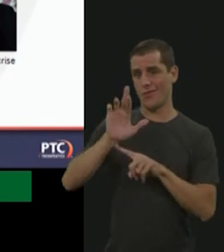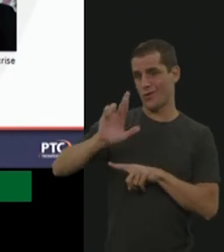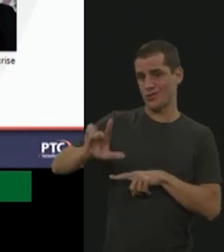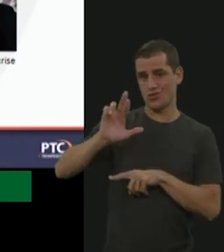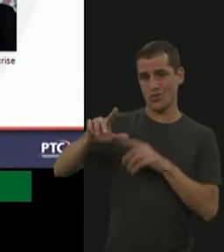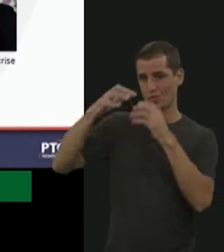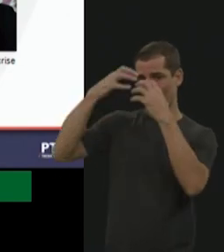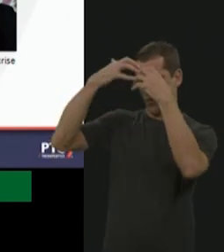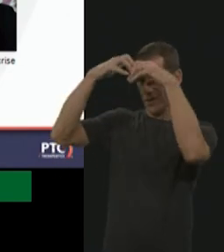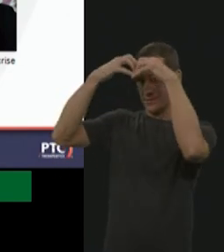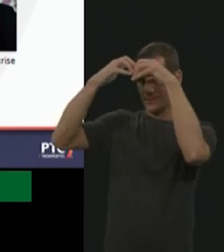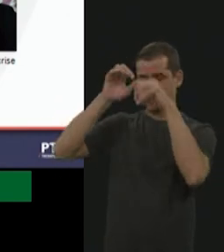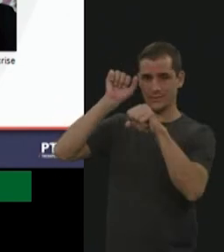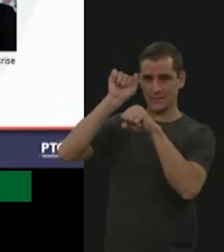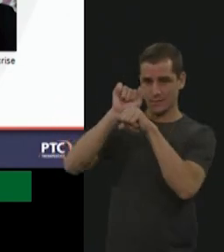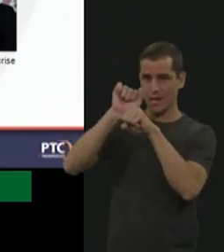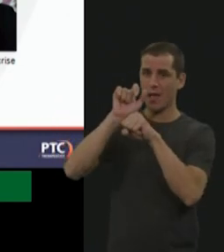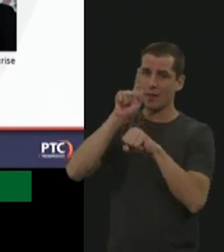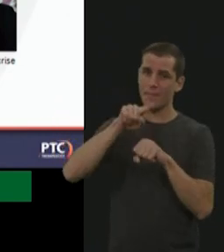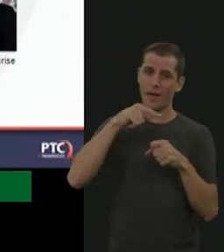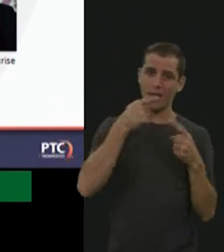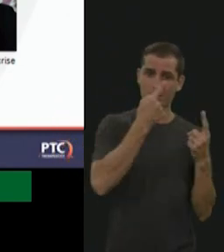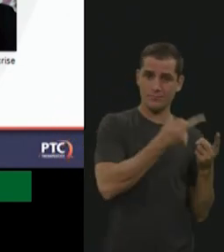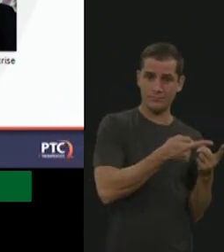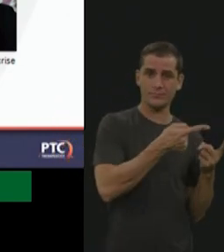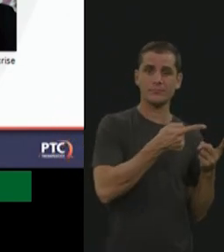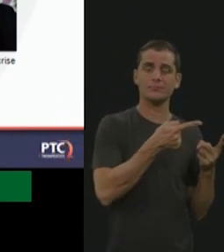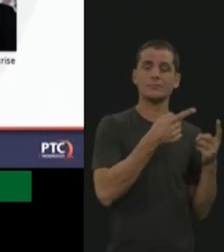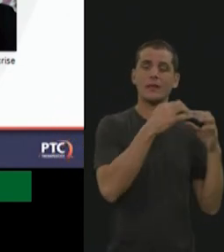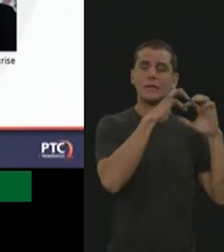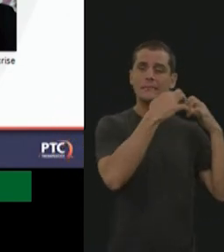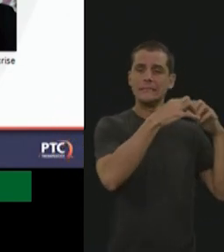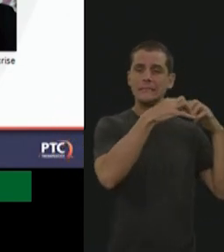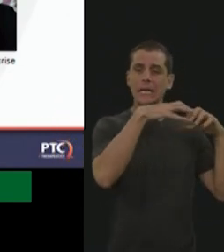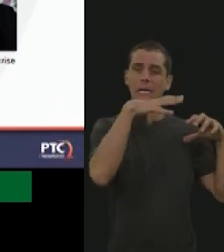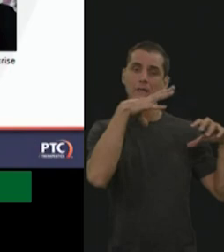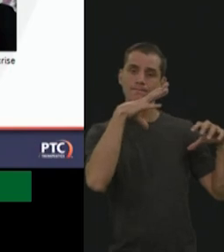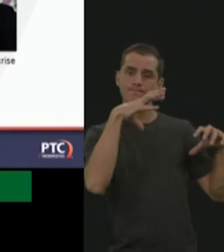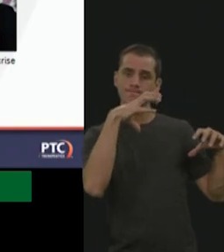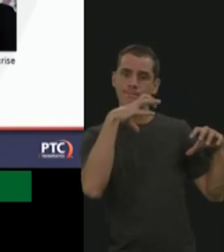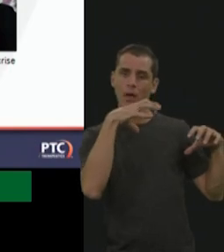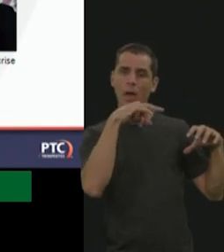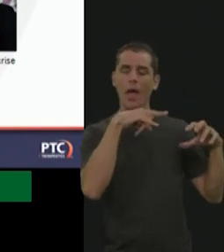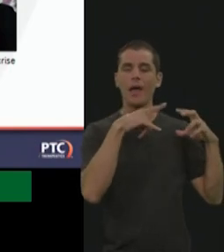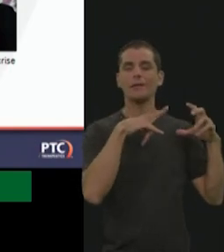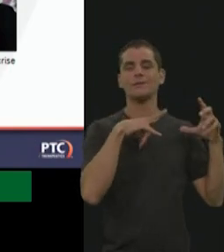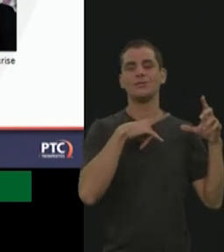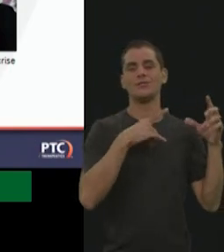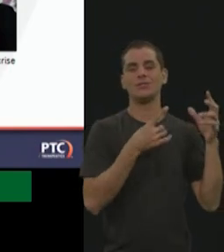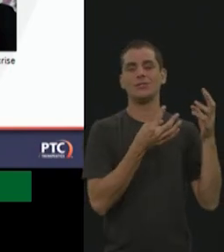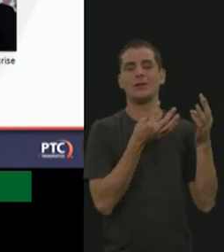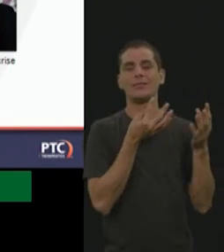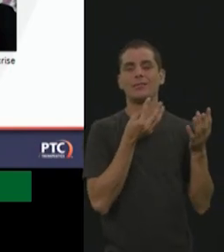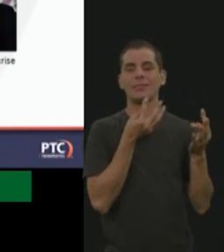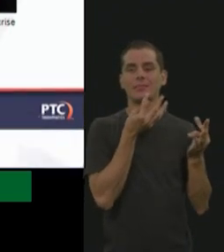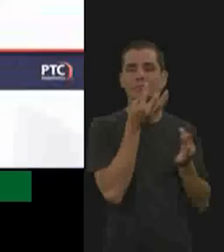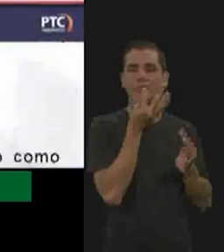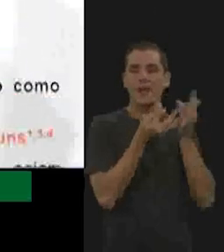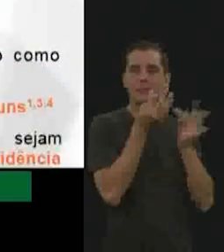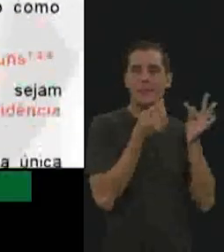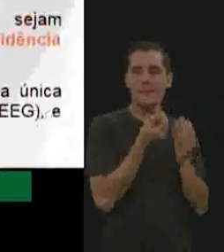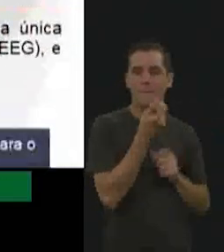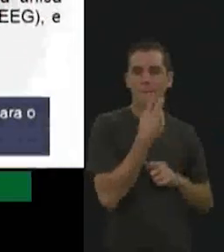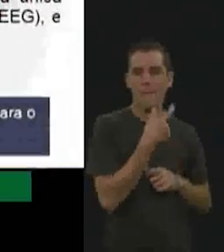eletroencefalograma também sem alteração, sendo que todos haviam sido tratados anteriormente com medicação anticrise, né, para epilepsia,